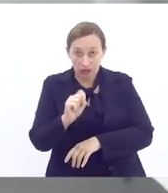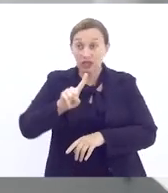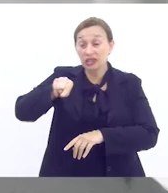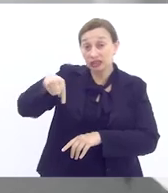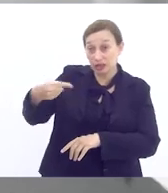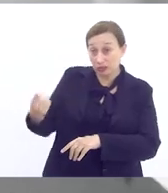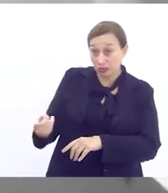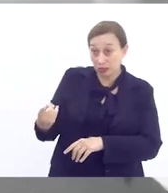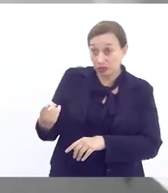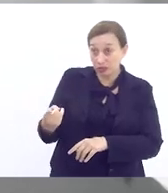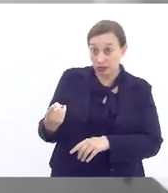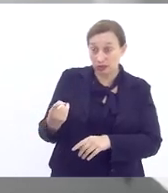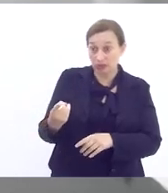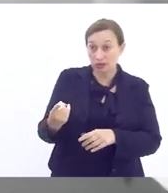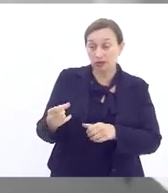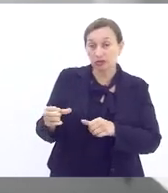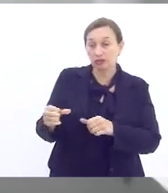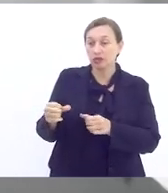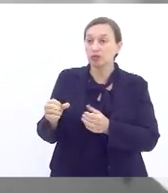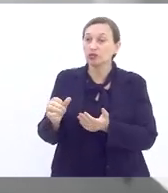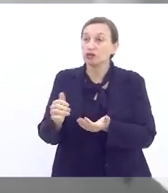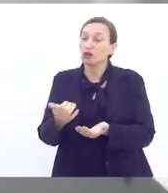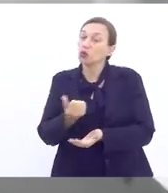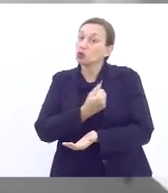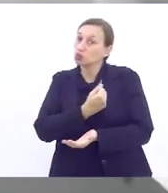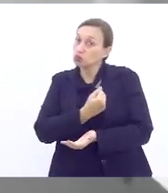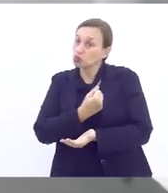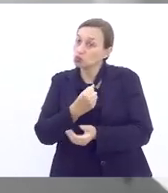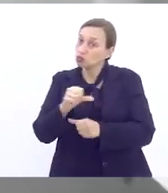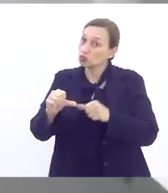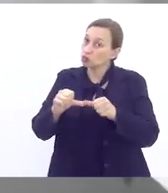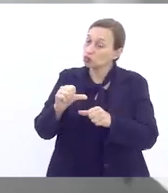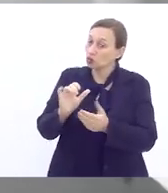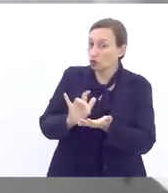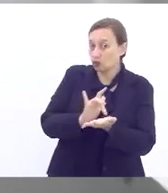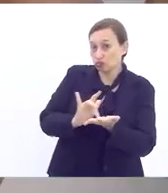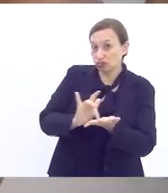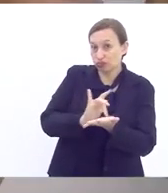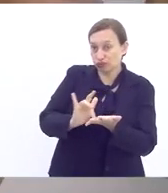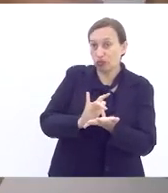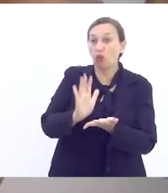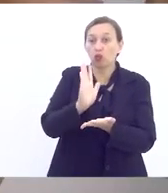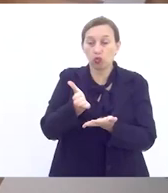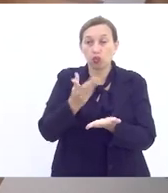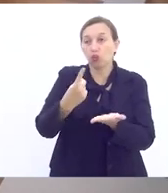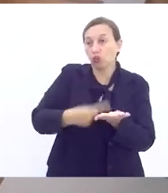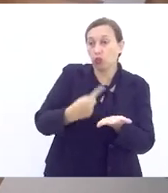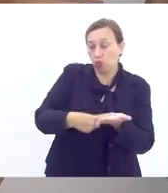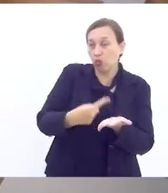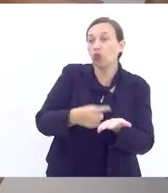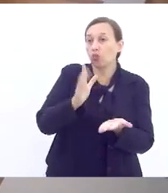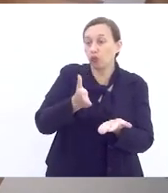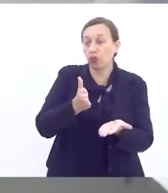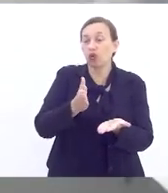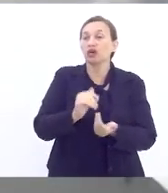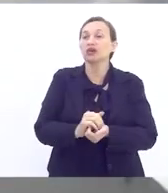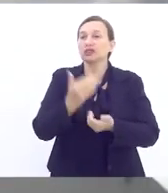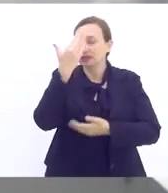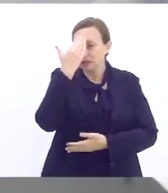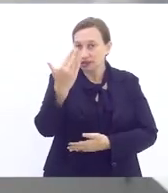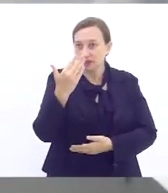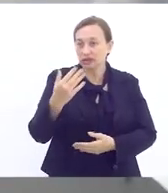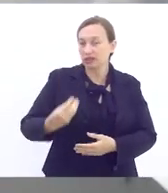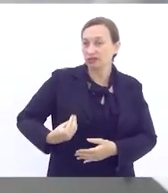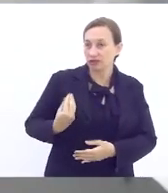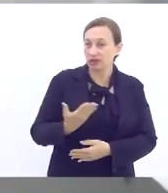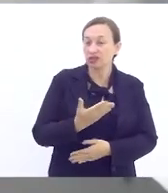faça voto vamos trocar telefones Já podemos fazer já um contato posterior E agradecendo